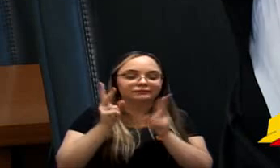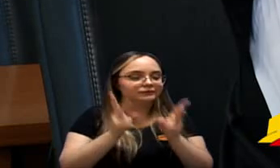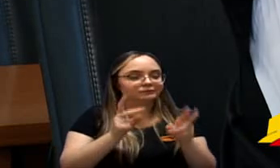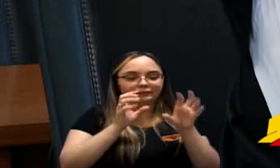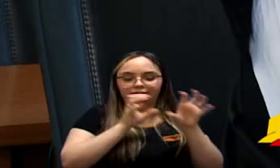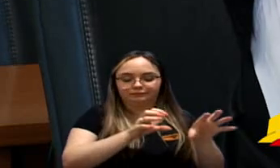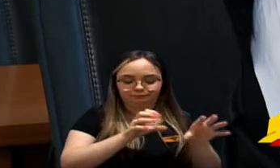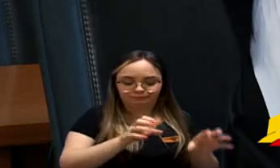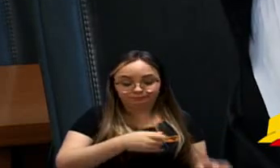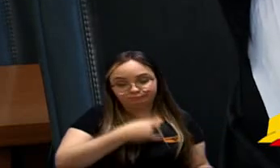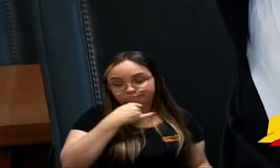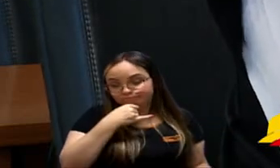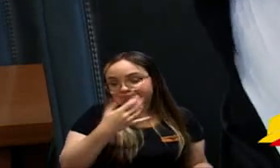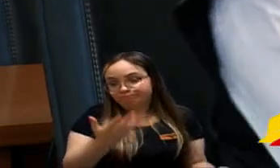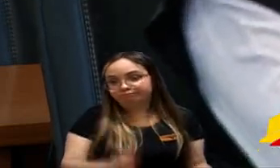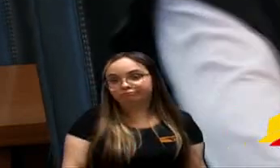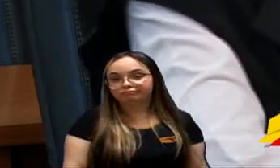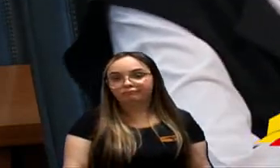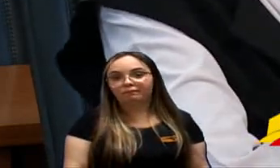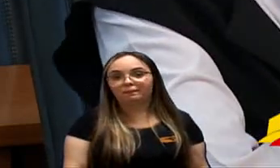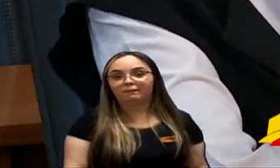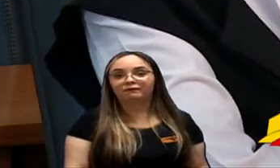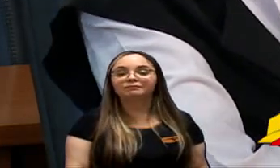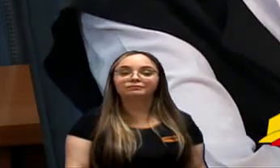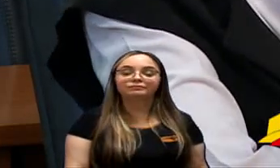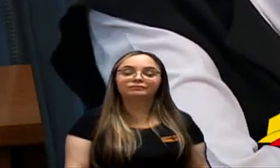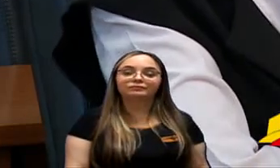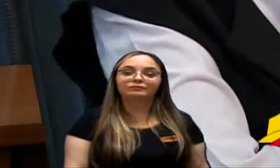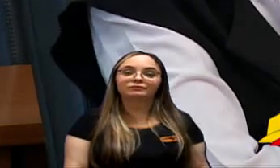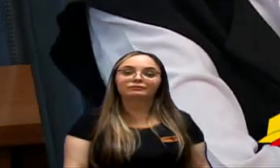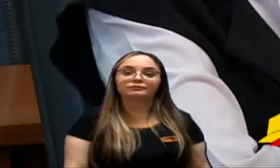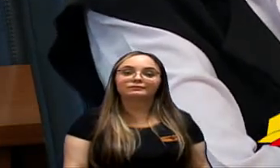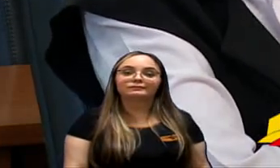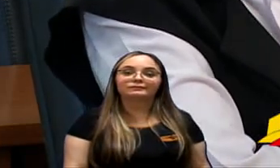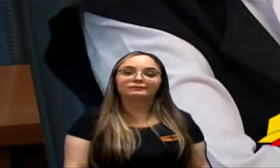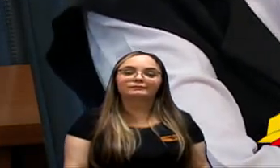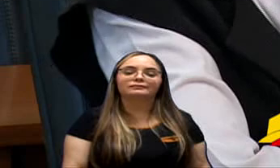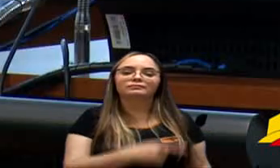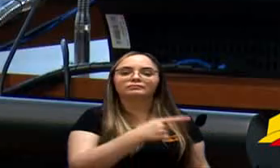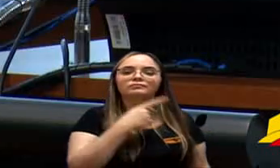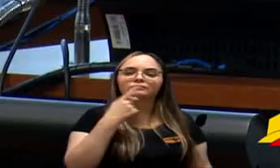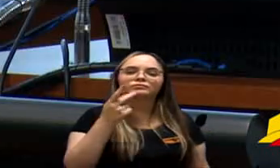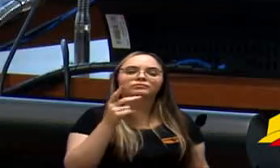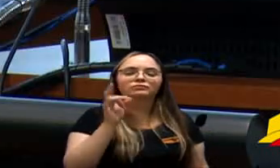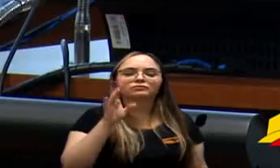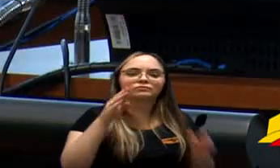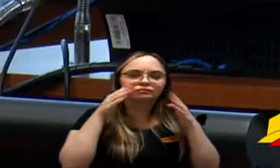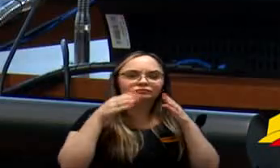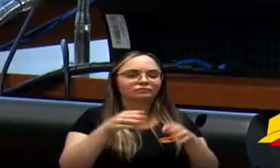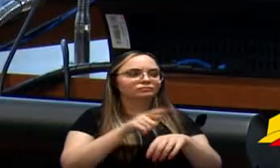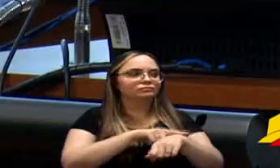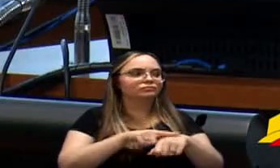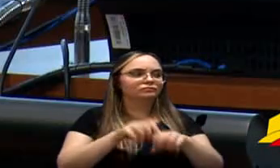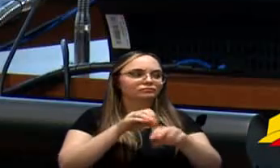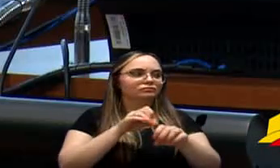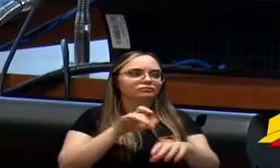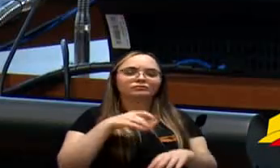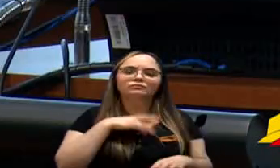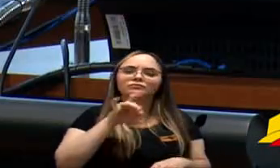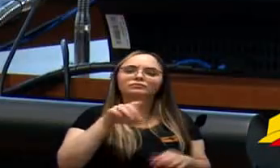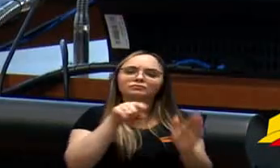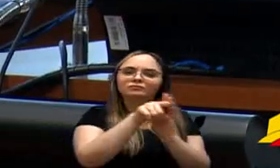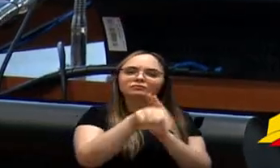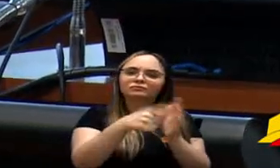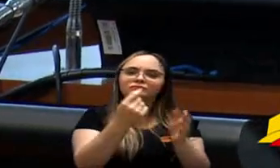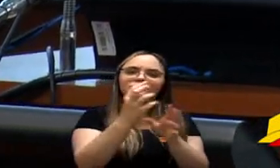sempre. Infelizmente. É muito... O senhor não tinha recomendado que era para falar da educação? Tudo que eu perguntei é do orçamento